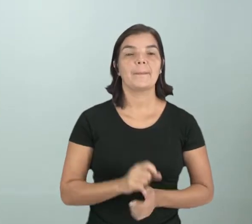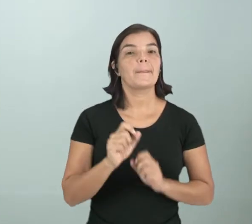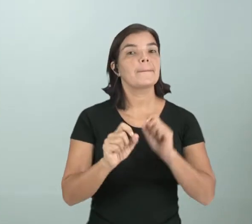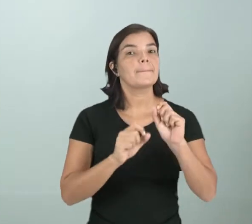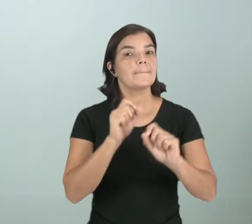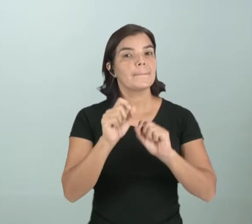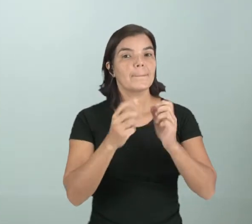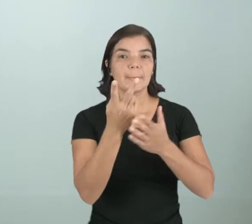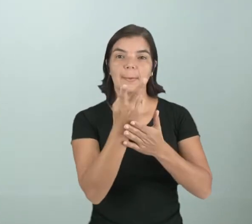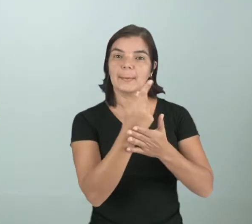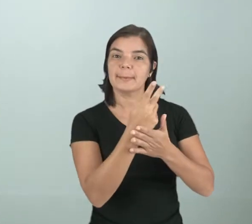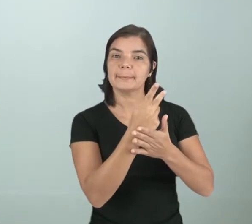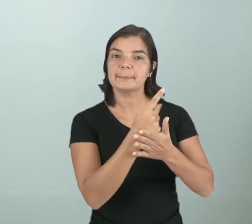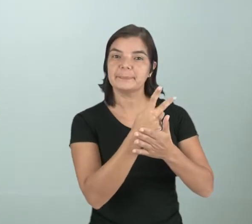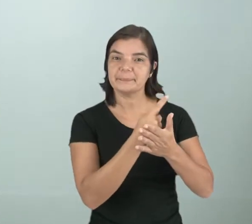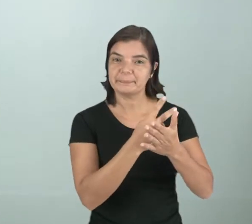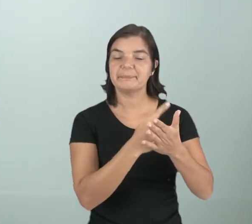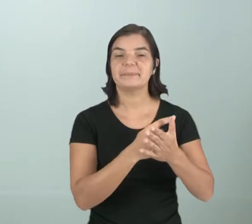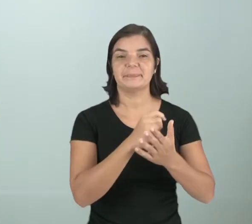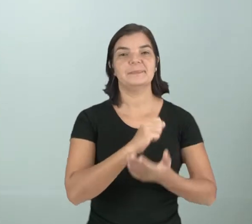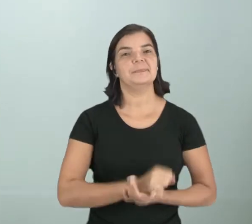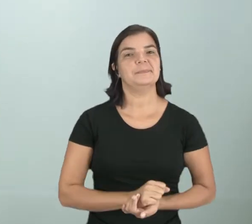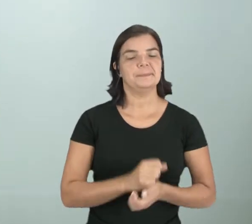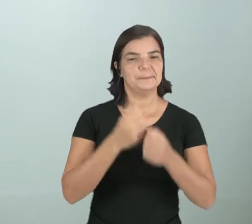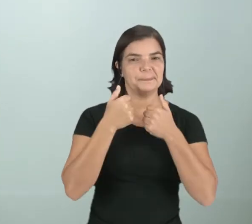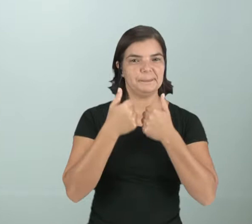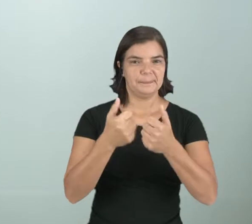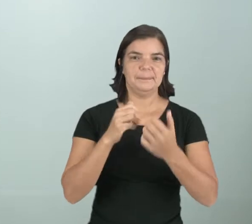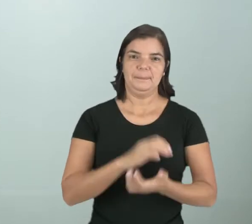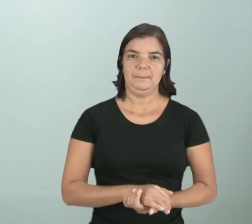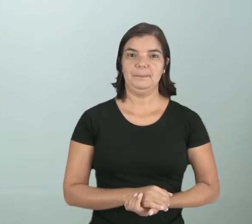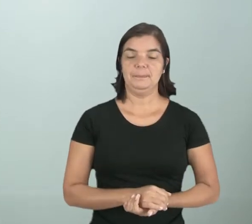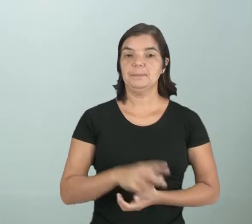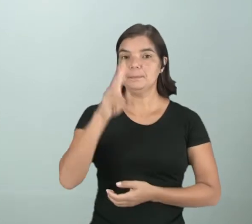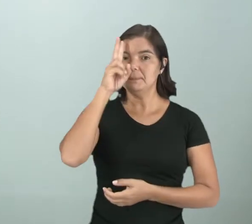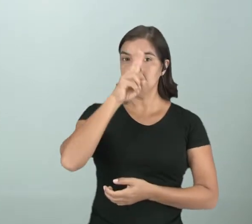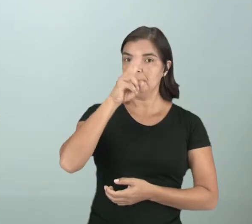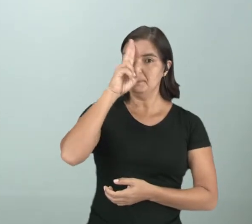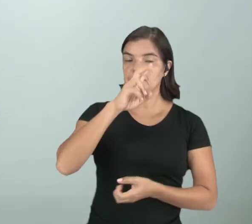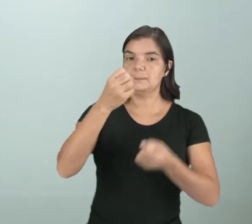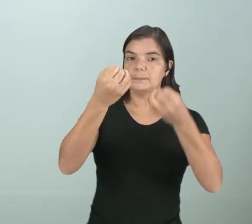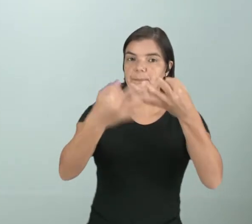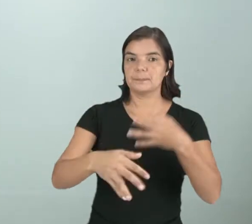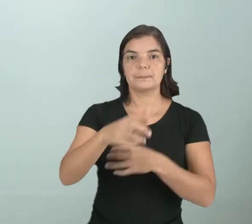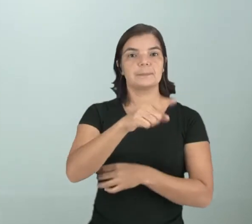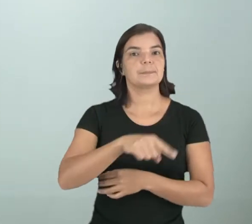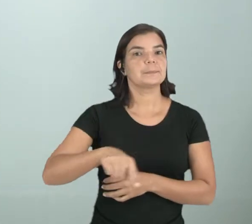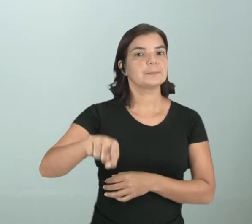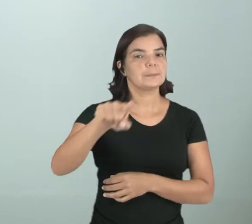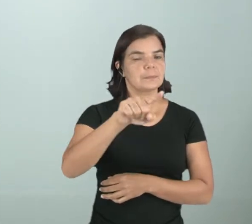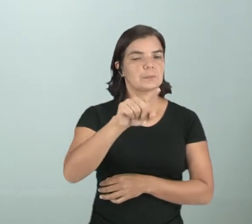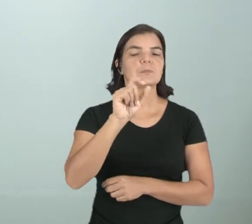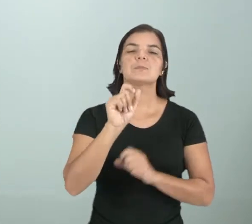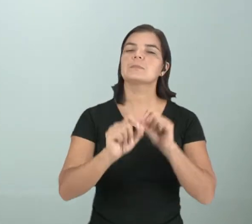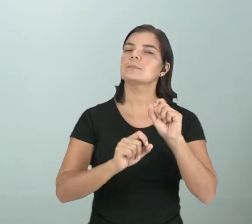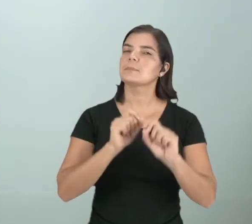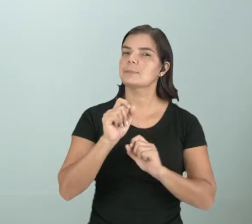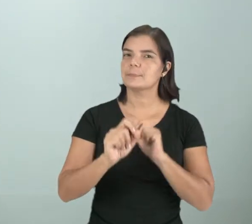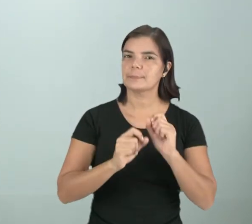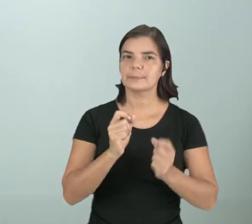são os desenhos. Muito bem. Essa história que eu vou contar para vocês, ela foi